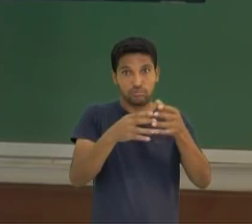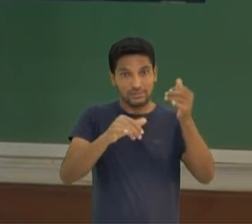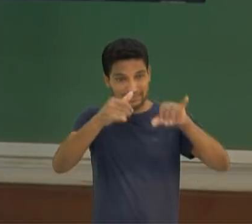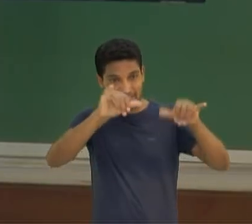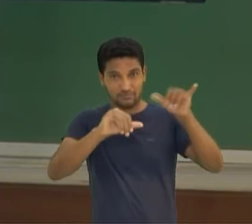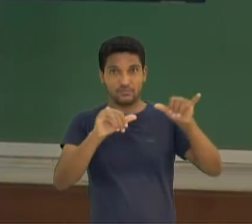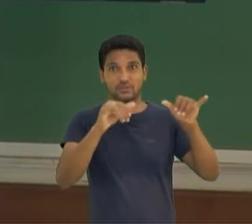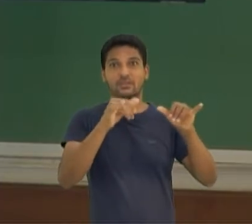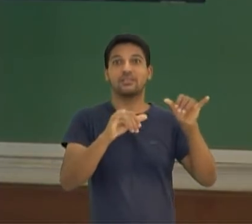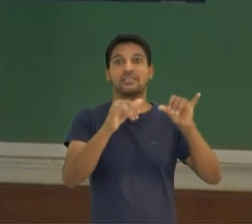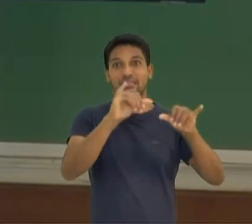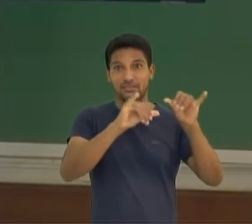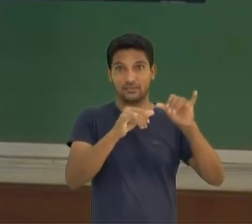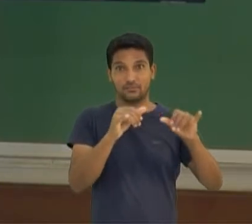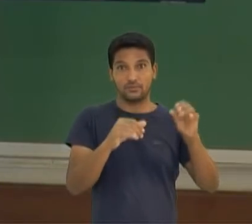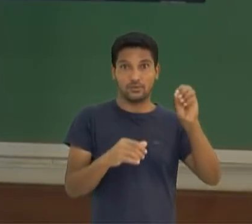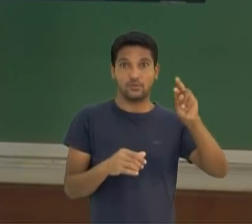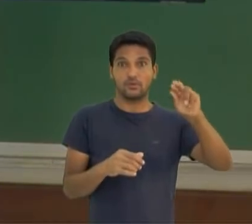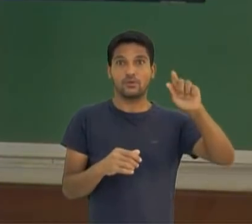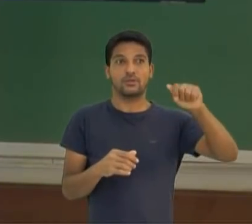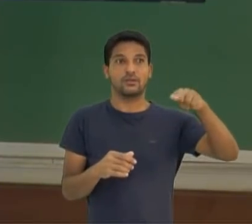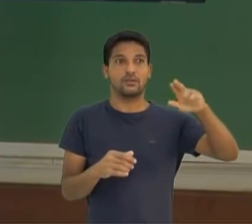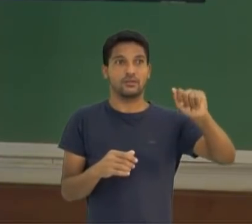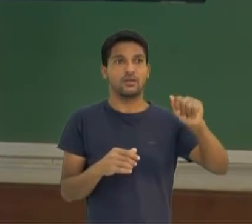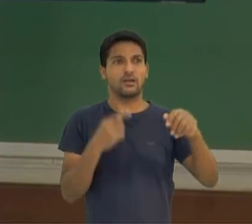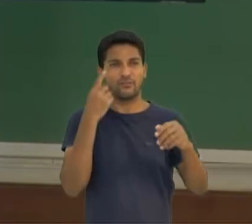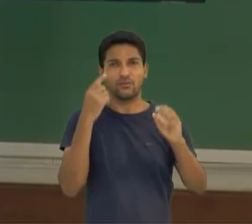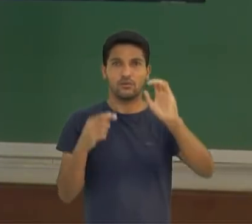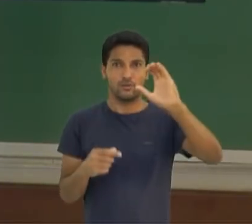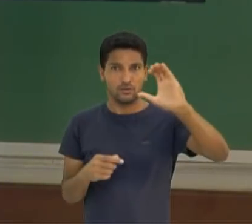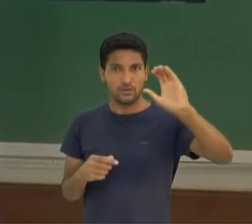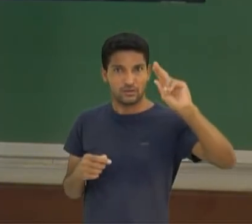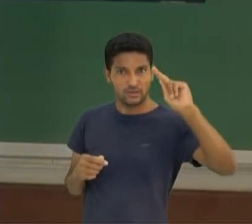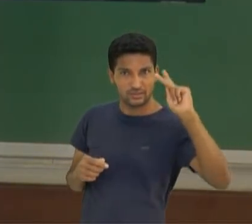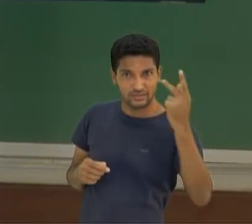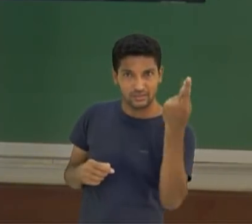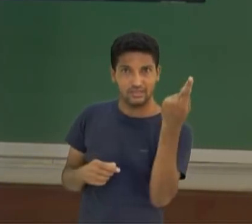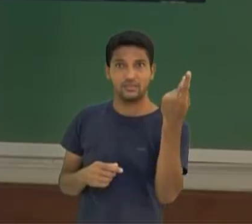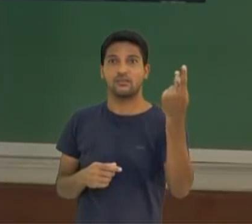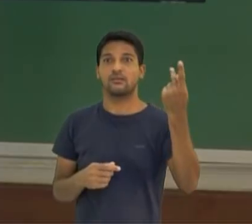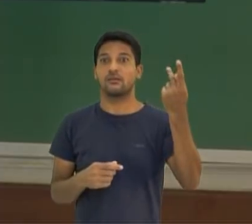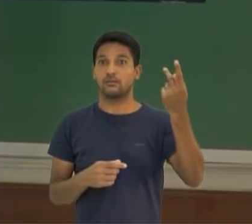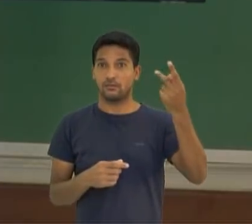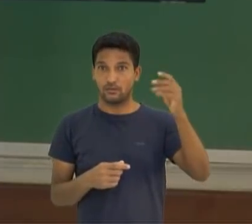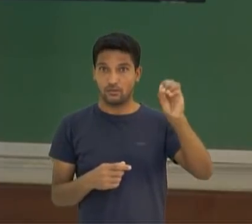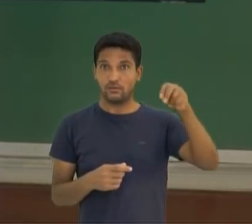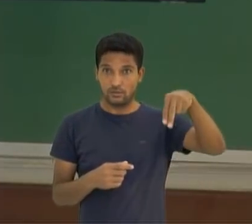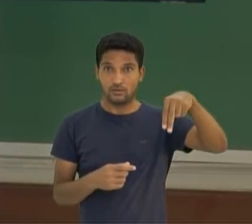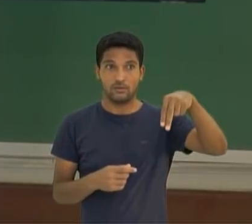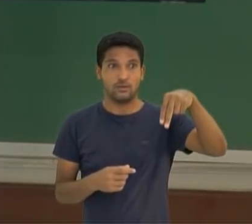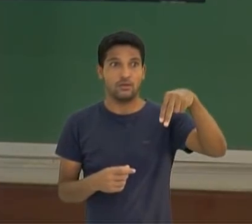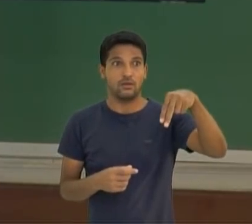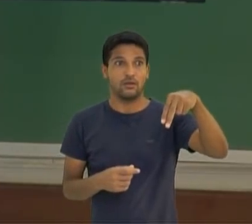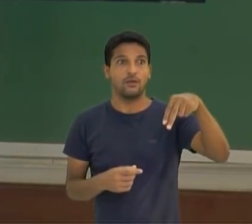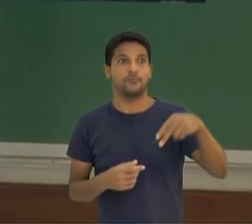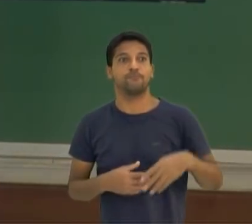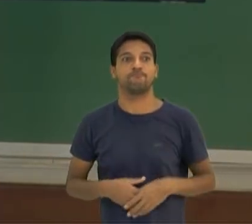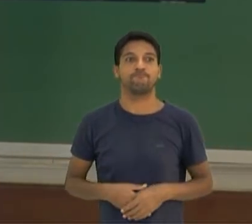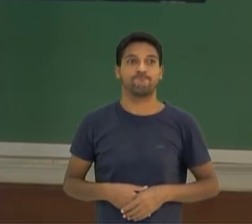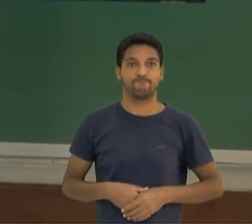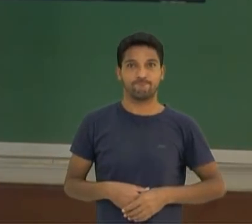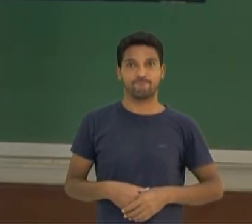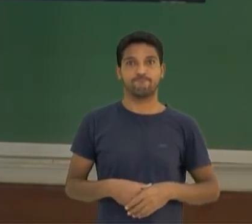CHON, C-H-O-N, tá? É o CHON, galera, beleza? Carbono, hidrogênio, oxigênio